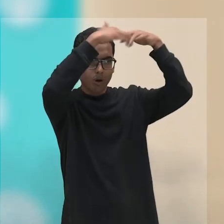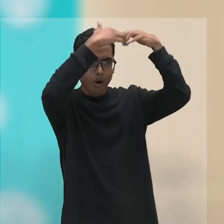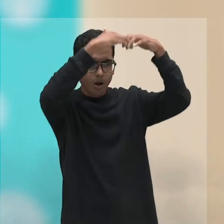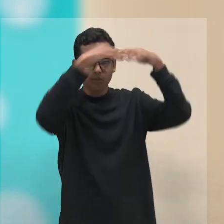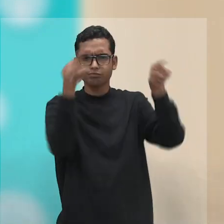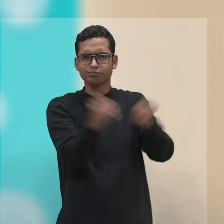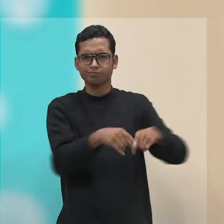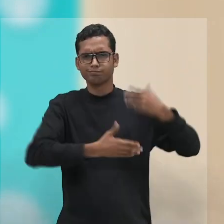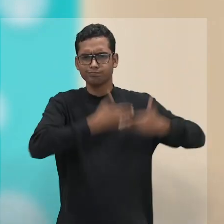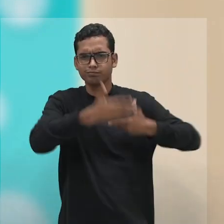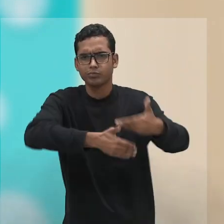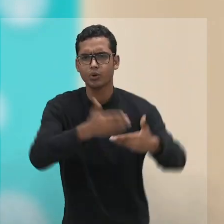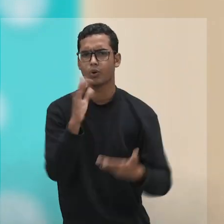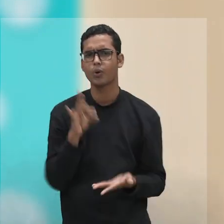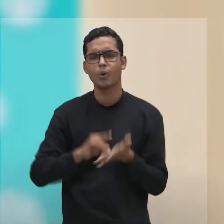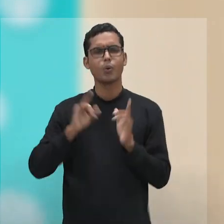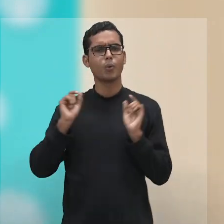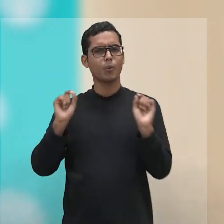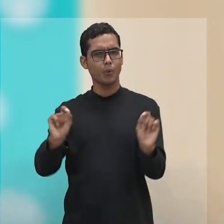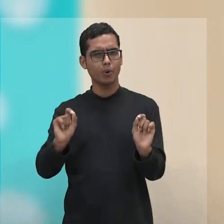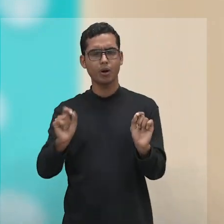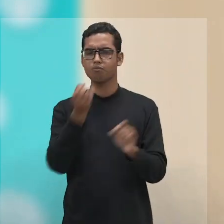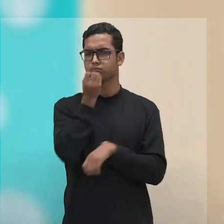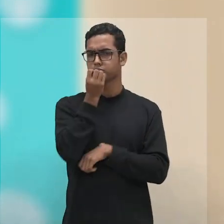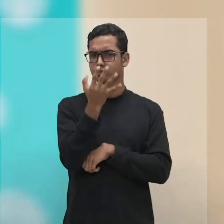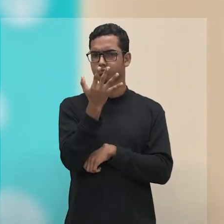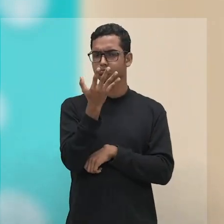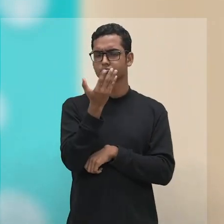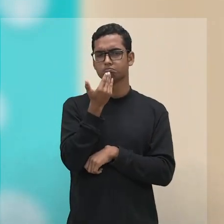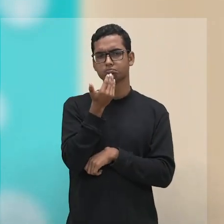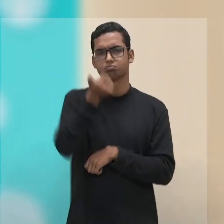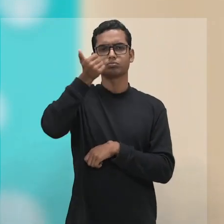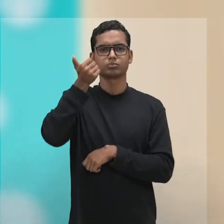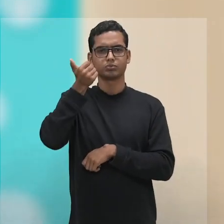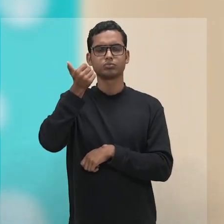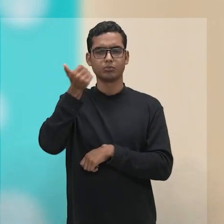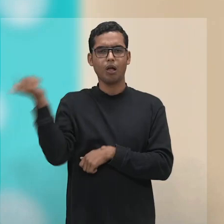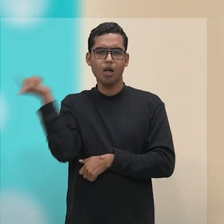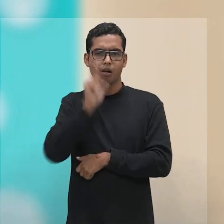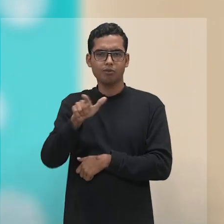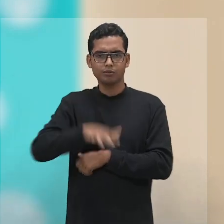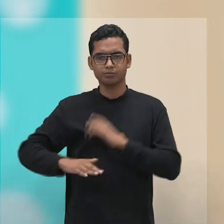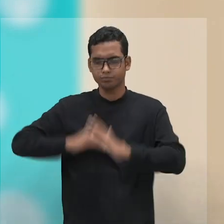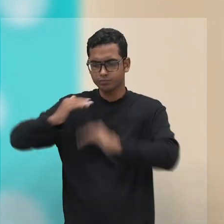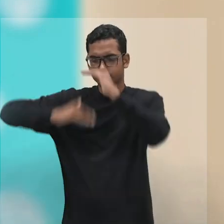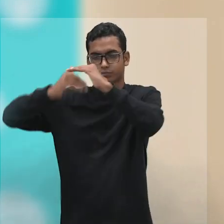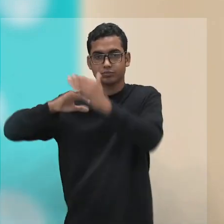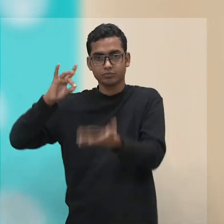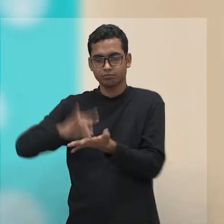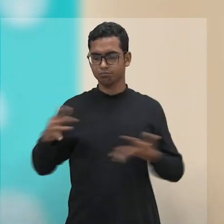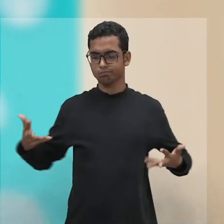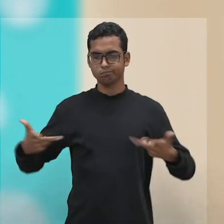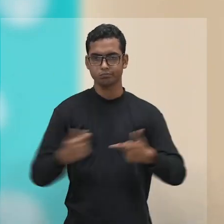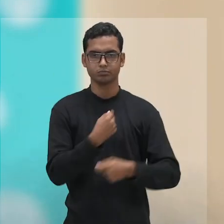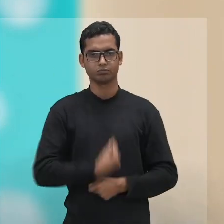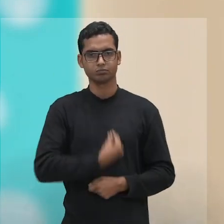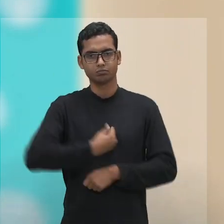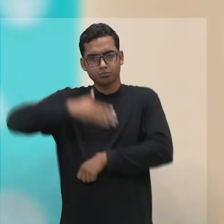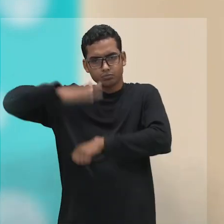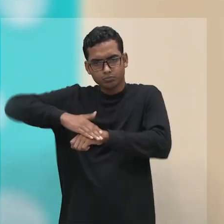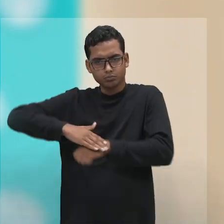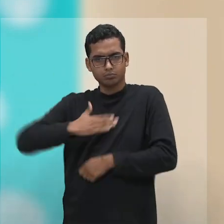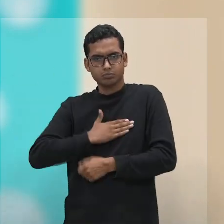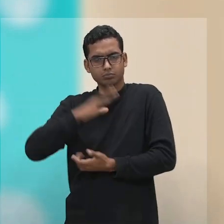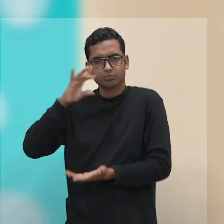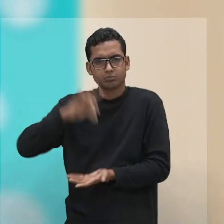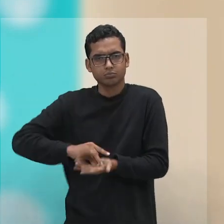processo muito mais, vamos dizer, eficaz no que eu vou desenvolver. Então, essa minha qualidade de vida, esse meu projeto